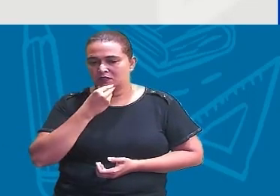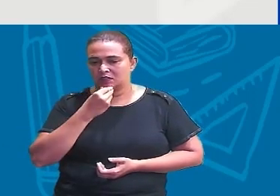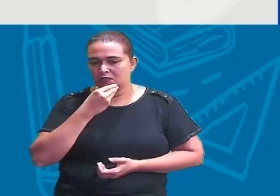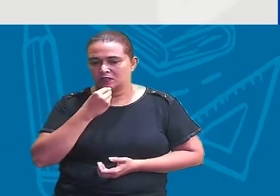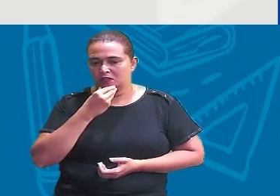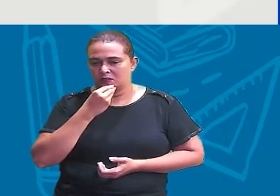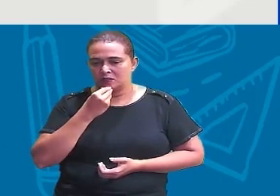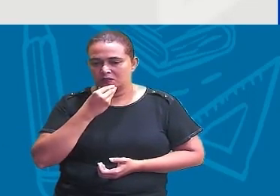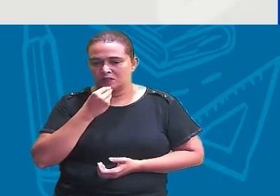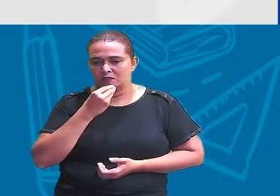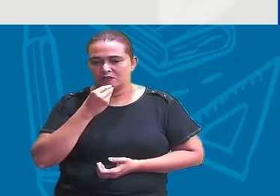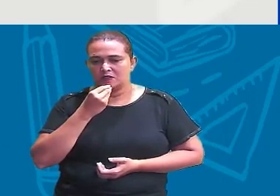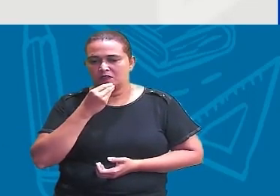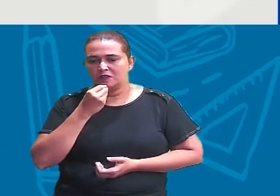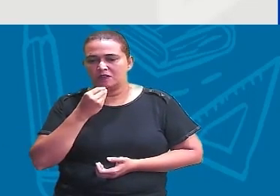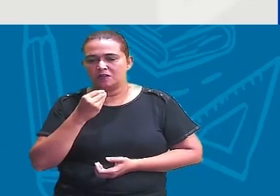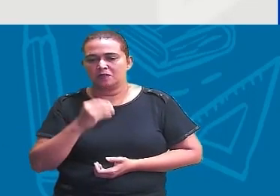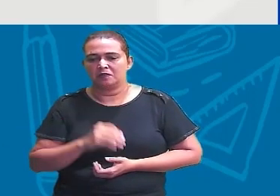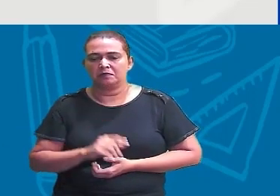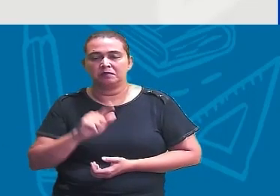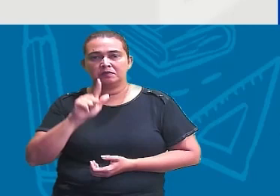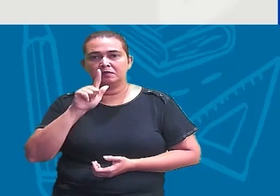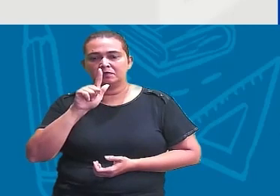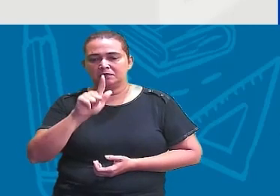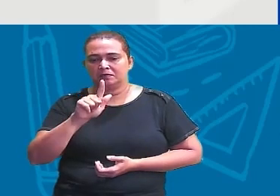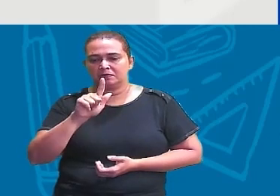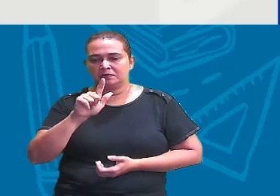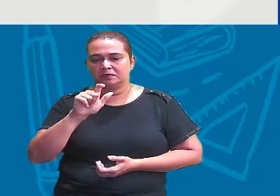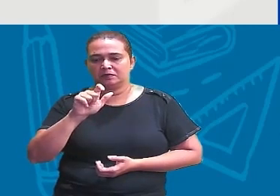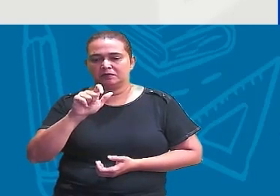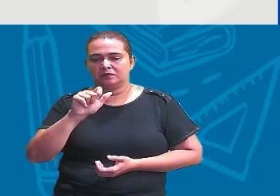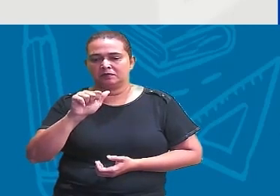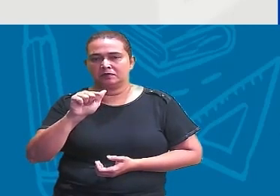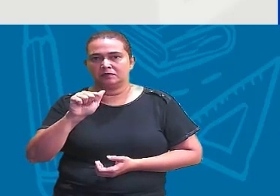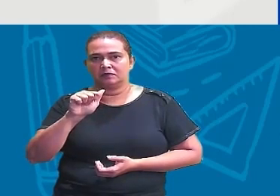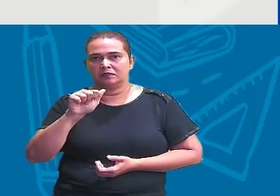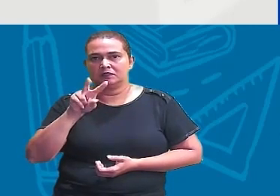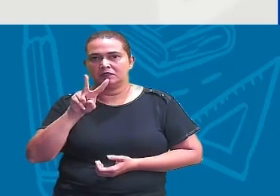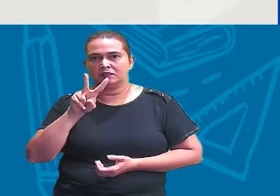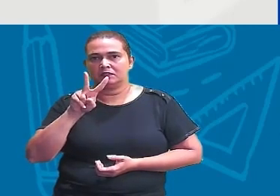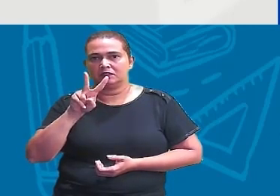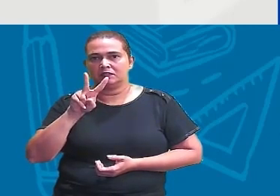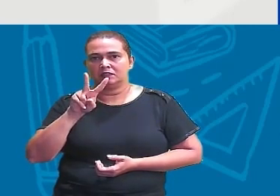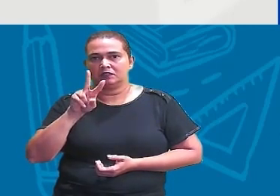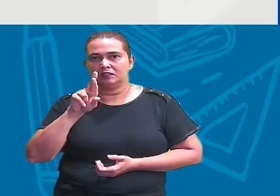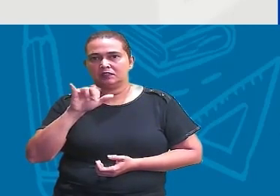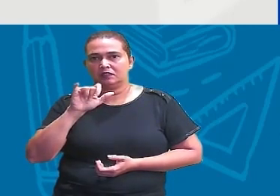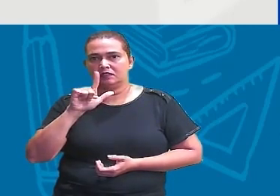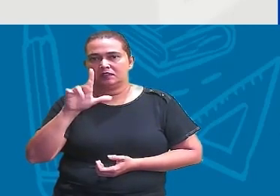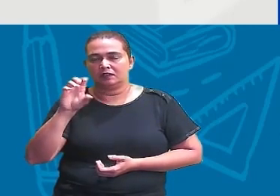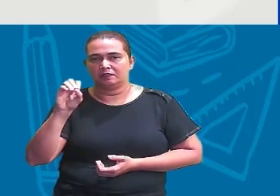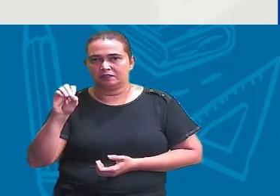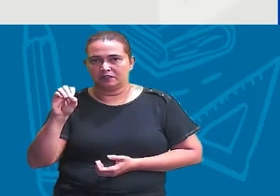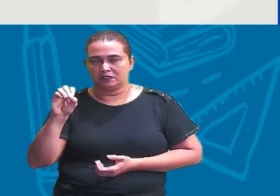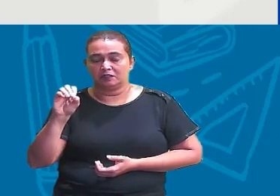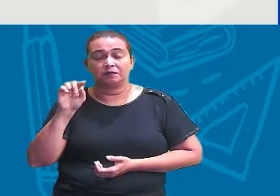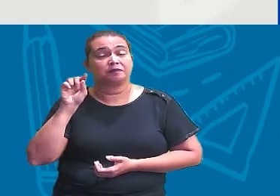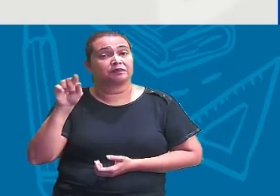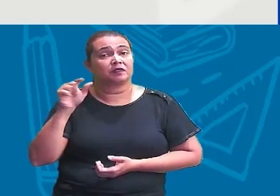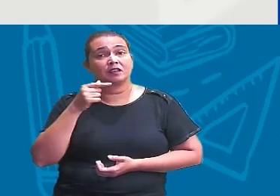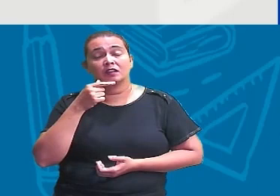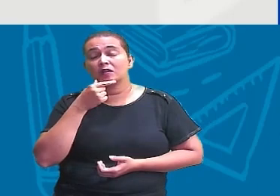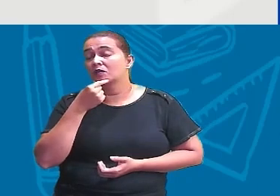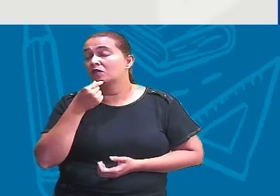grupo nacionalista Mão Negra. Tá? Então vejam, dentro da Sérvia existia um grupo radical que